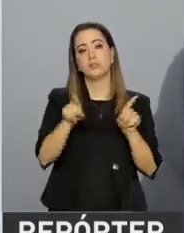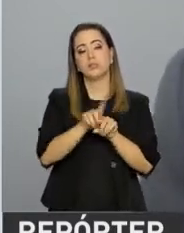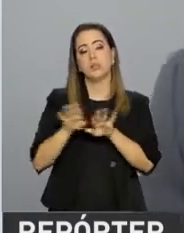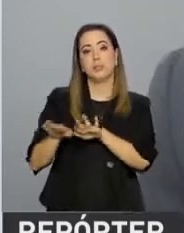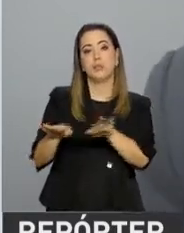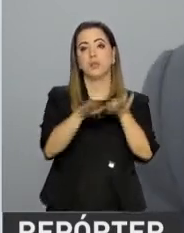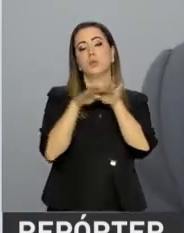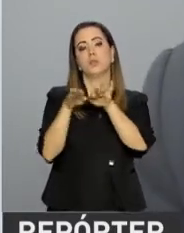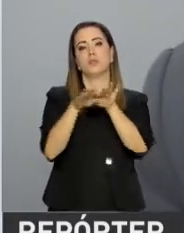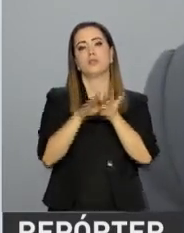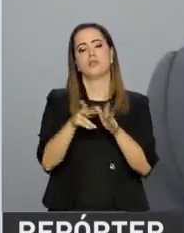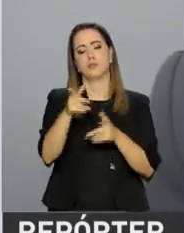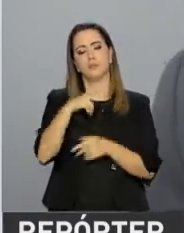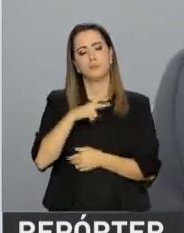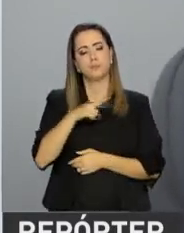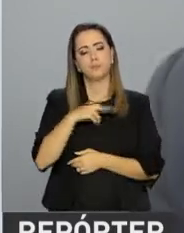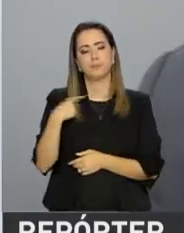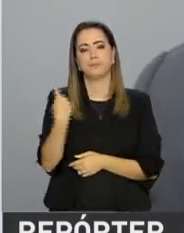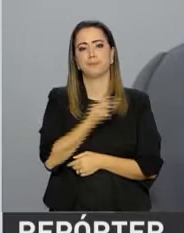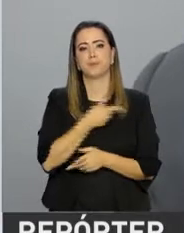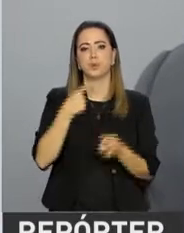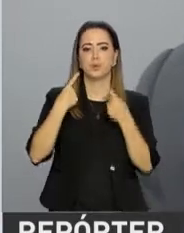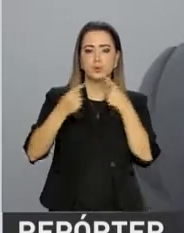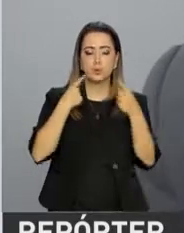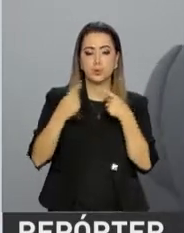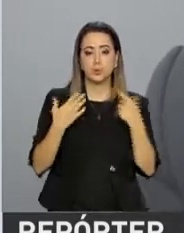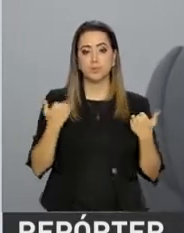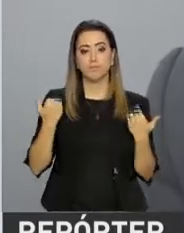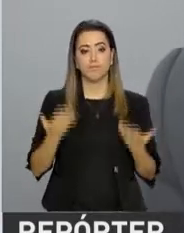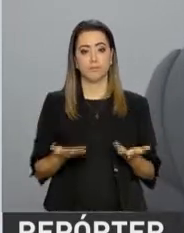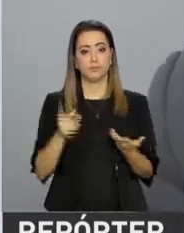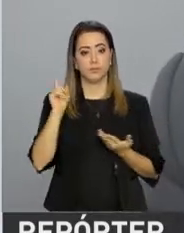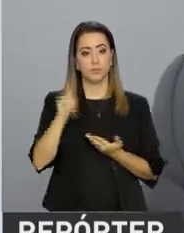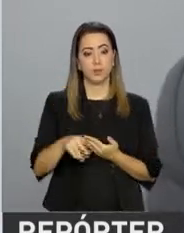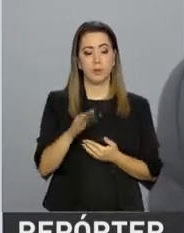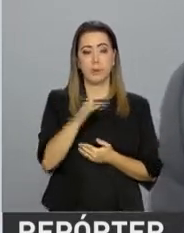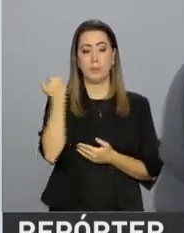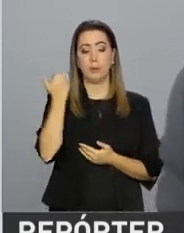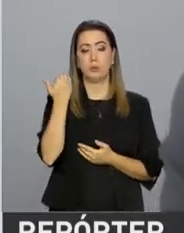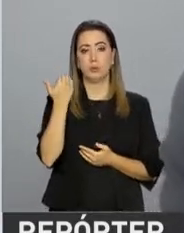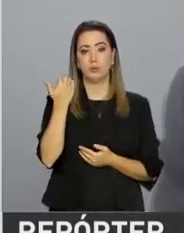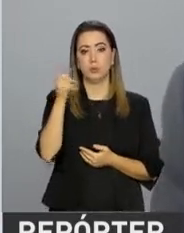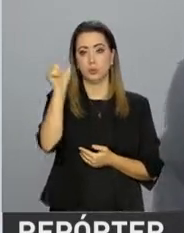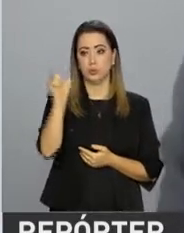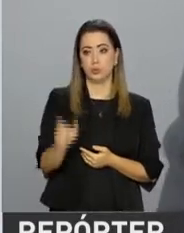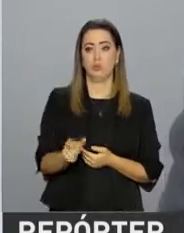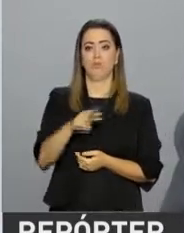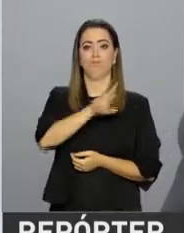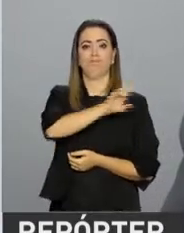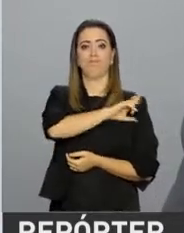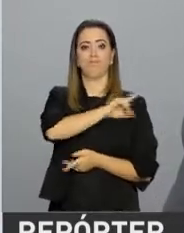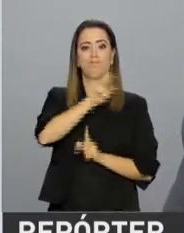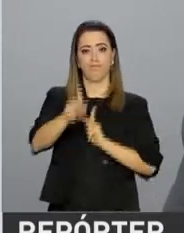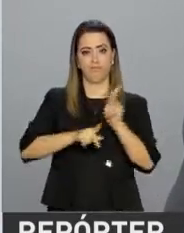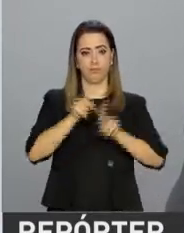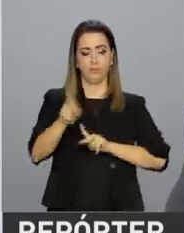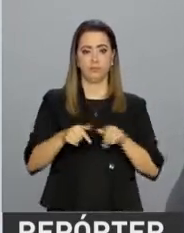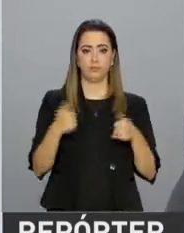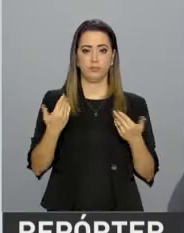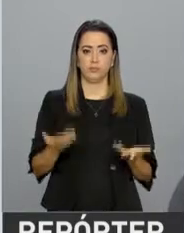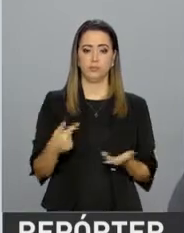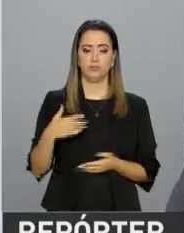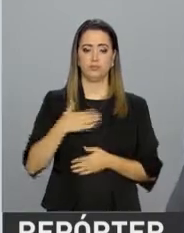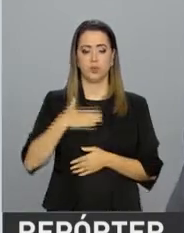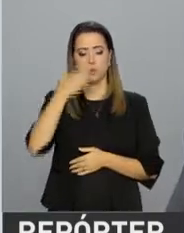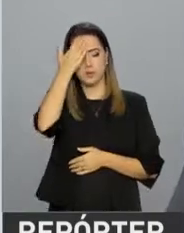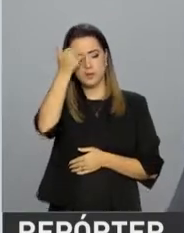no caso especial que nós estamos aqui discutindo, trata-se do assassinato de uma representante popular, que é o que